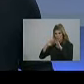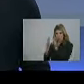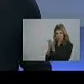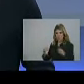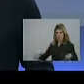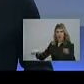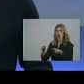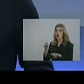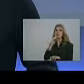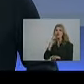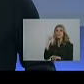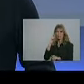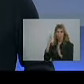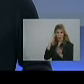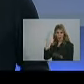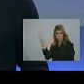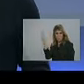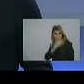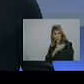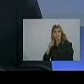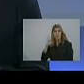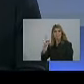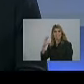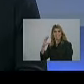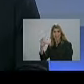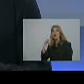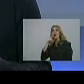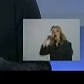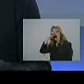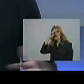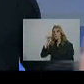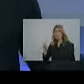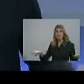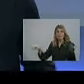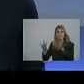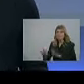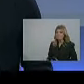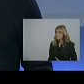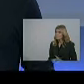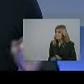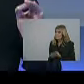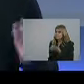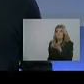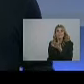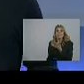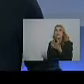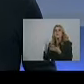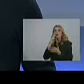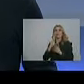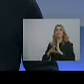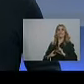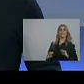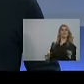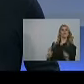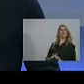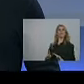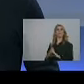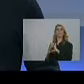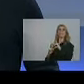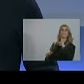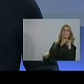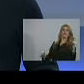os dados do Tribunal de Contas do município do Rio de Janeiro. Os hospitais são uma calamidade alucinada e fugiu da segurança pública como o